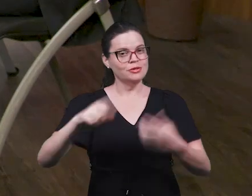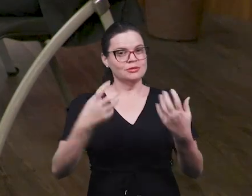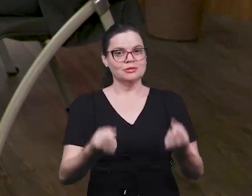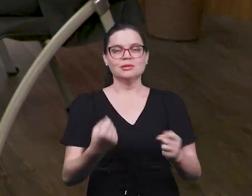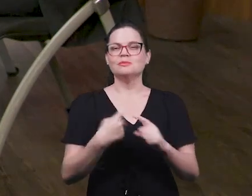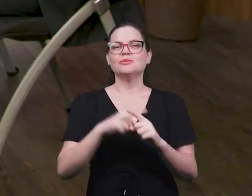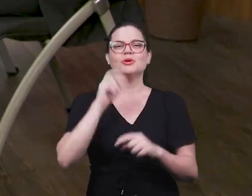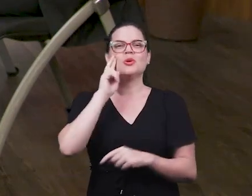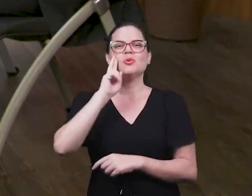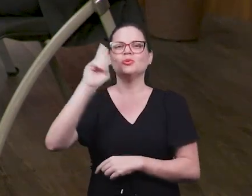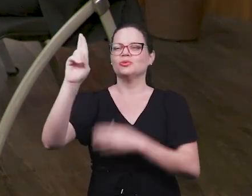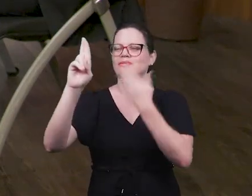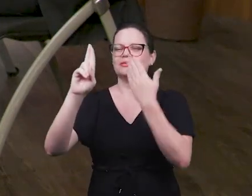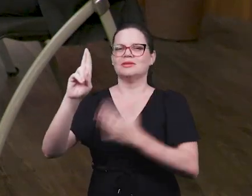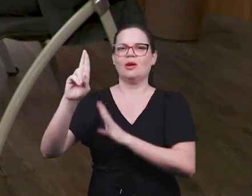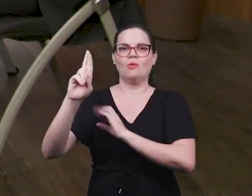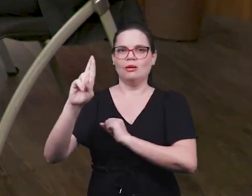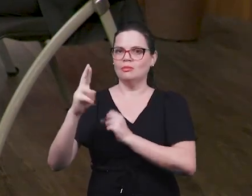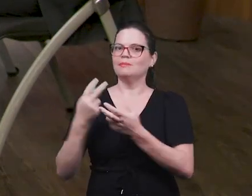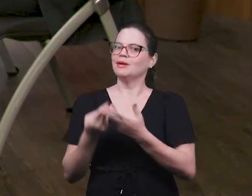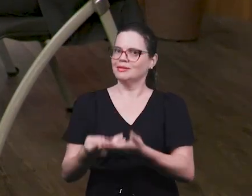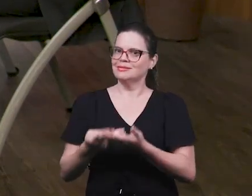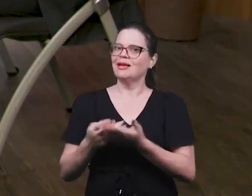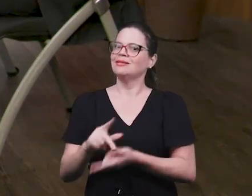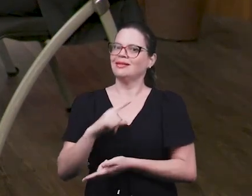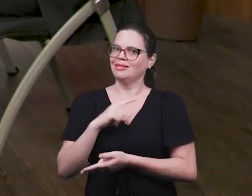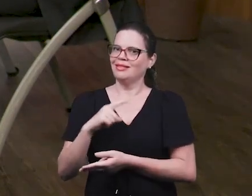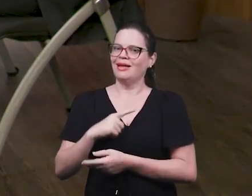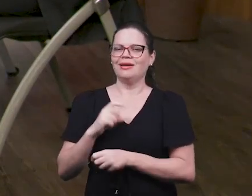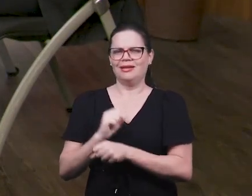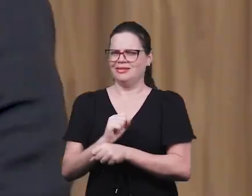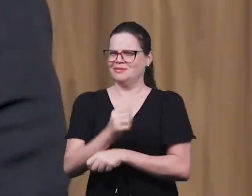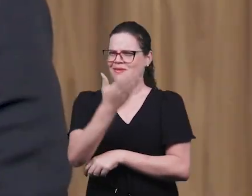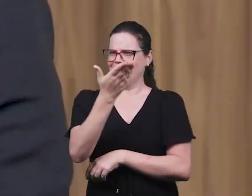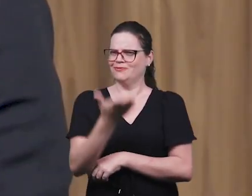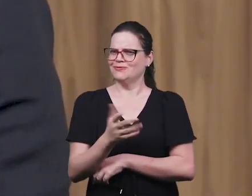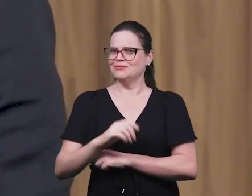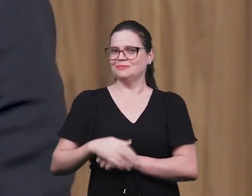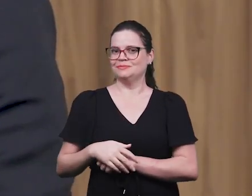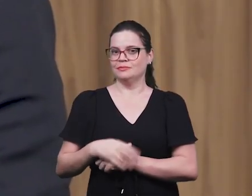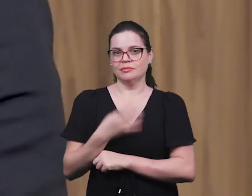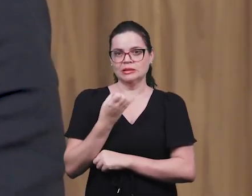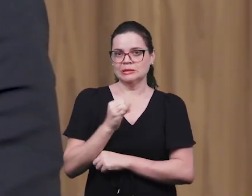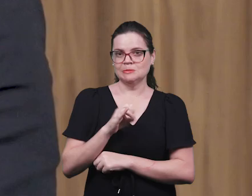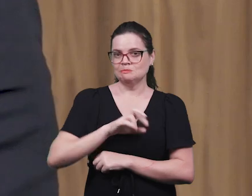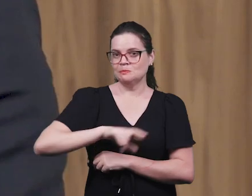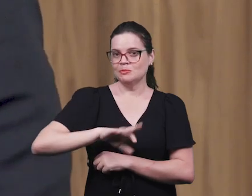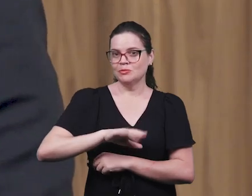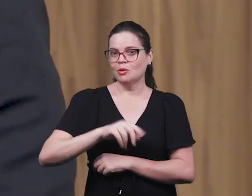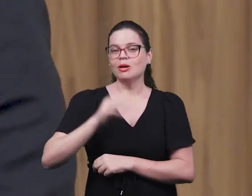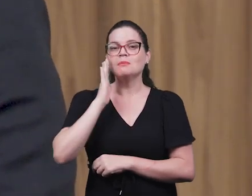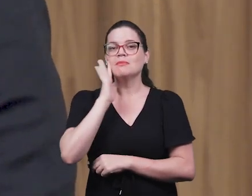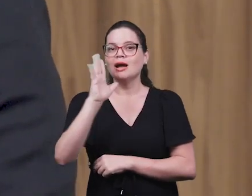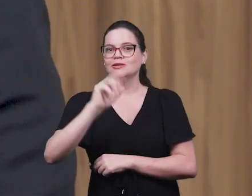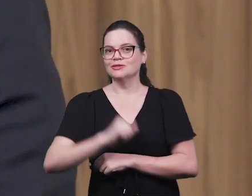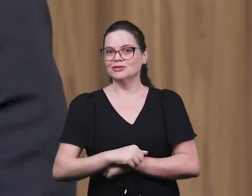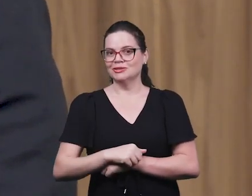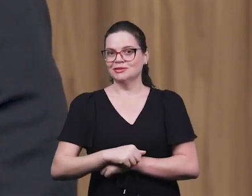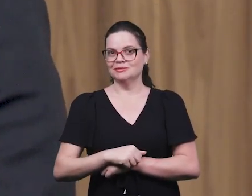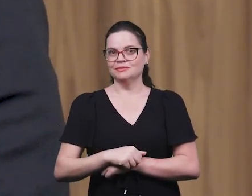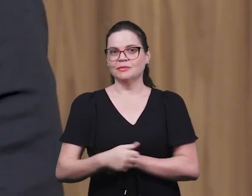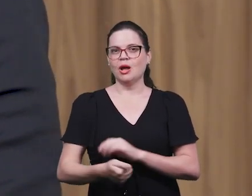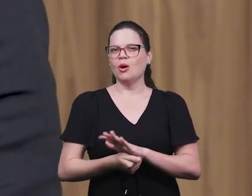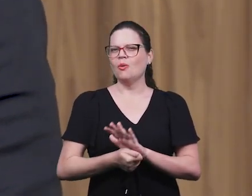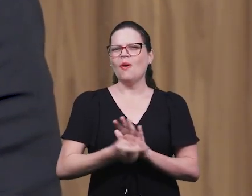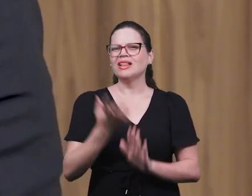Porque o amor do Senhor é um amor paciente, pastor Sérgio. Glória a Jesus. Se não fosse esse amor paciente, talvez nós não estaríamos aqui. Quantas vezes